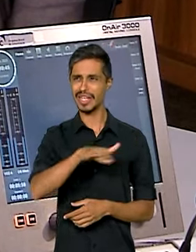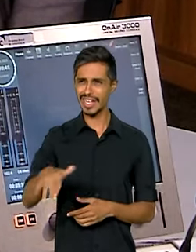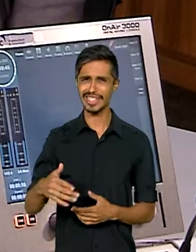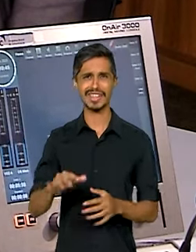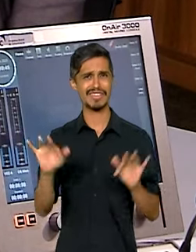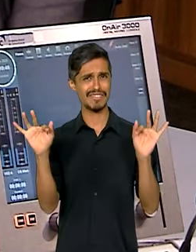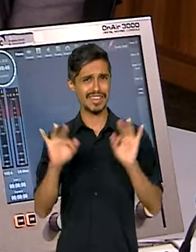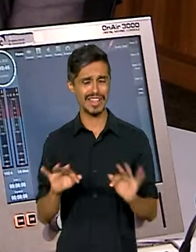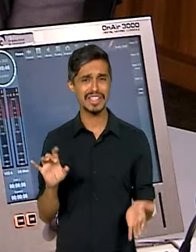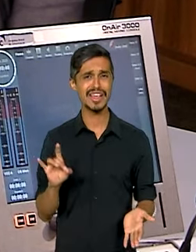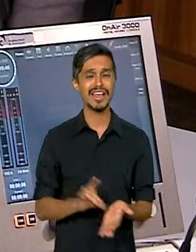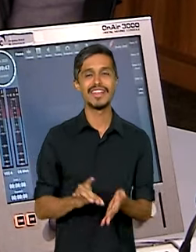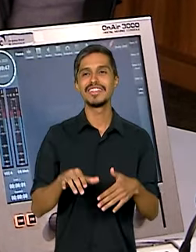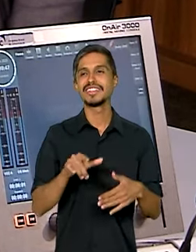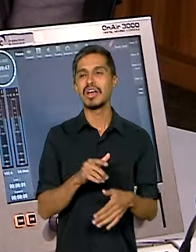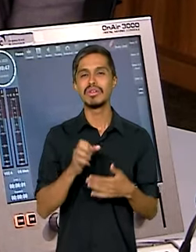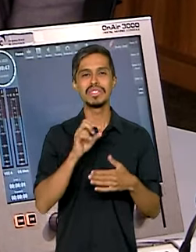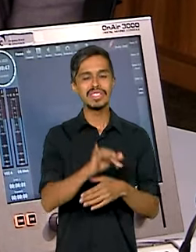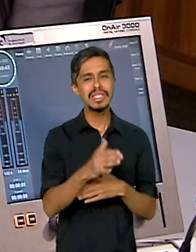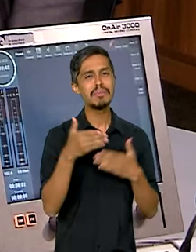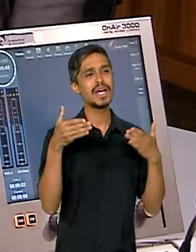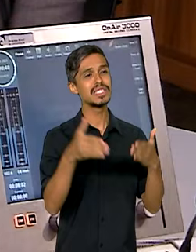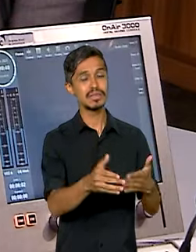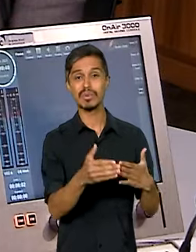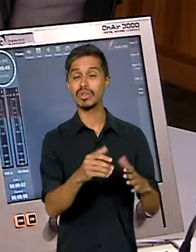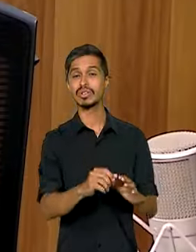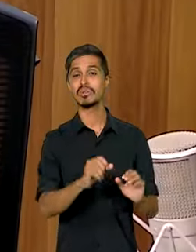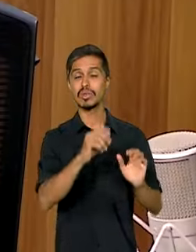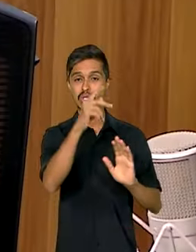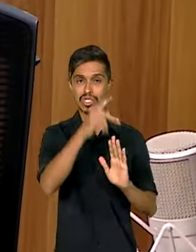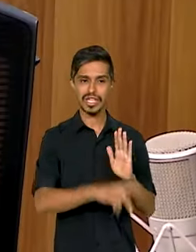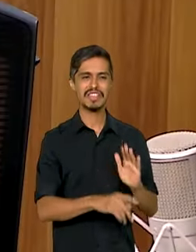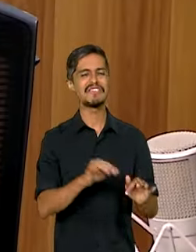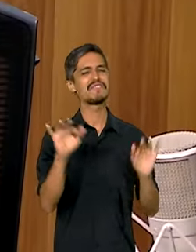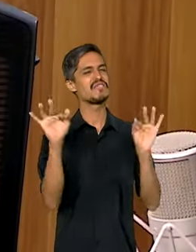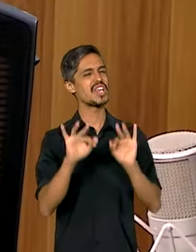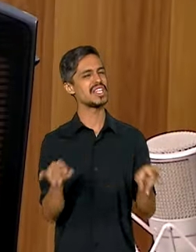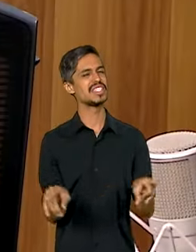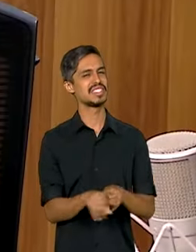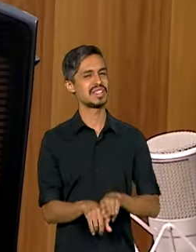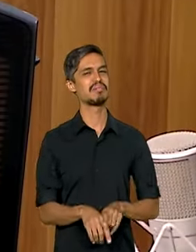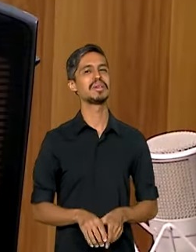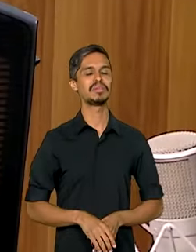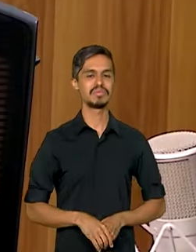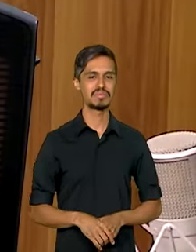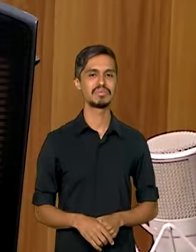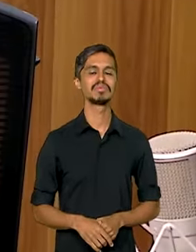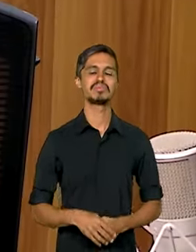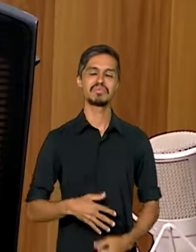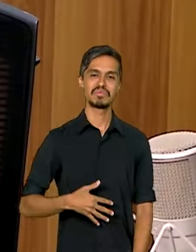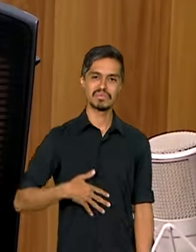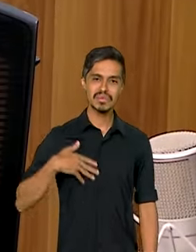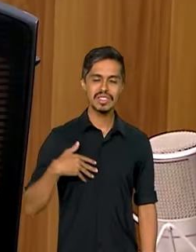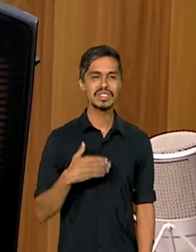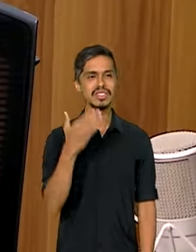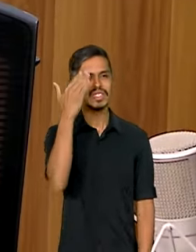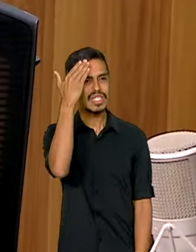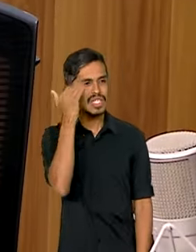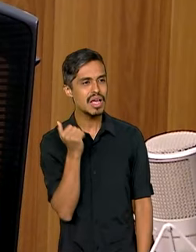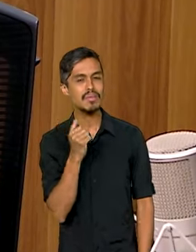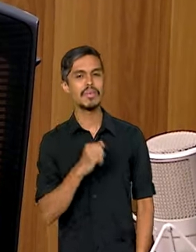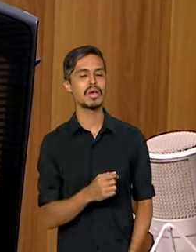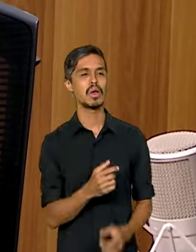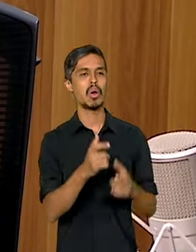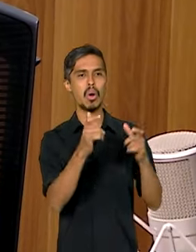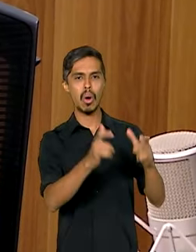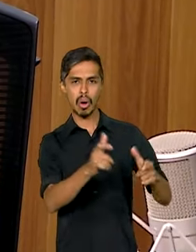feliz quem participou da campanha vai tá muito feliz também né vai tá orgulhoso de saber que algum